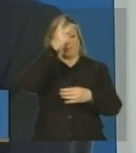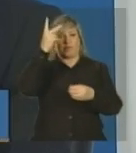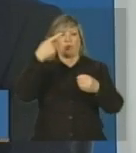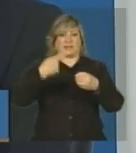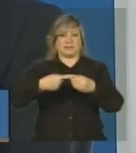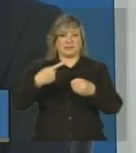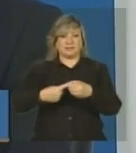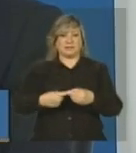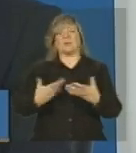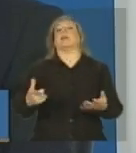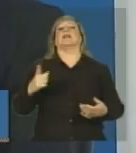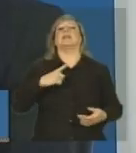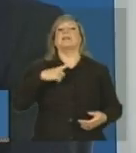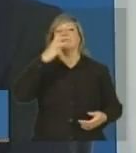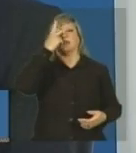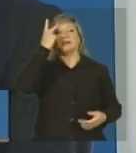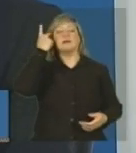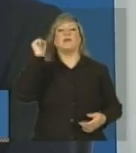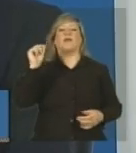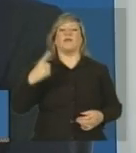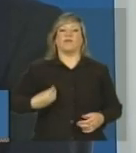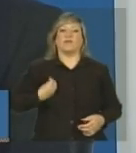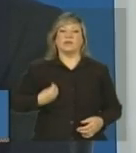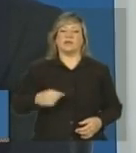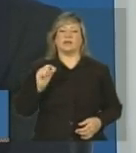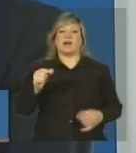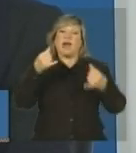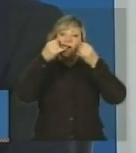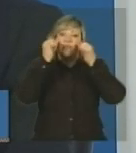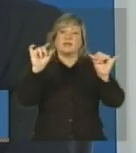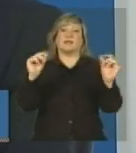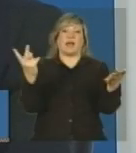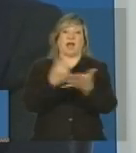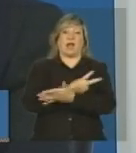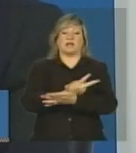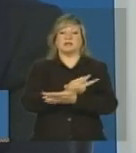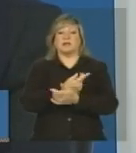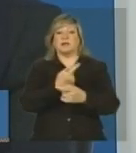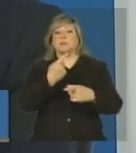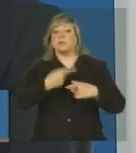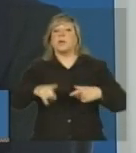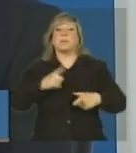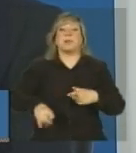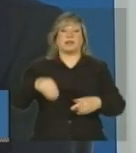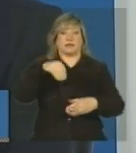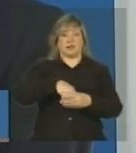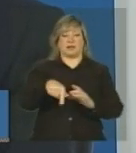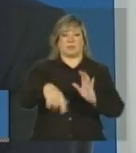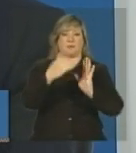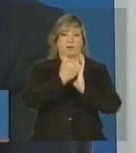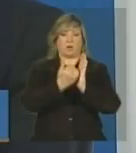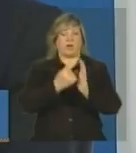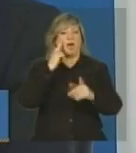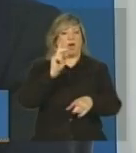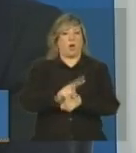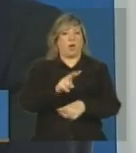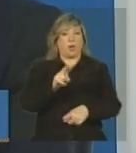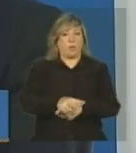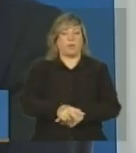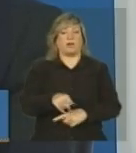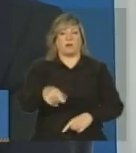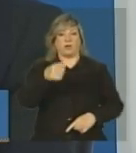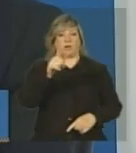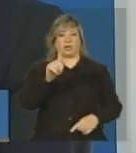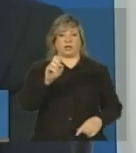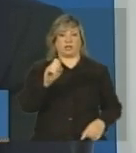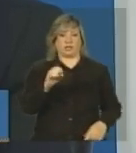tem a função de evitar que haja irregularidades no programa, acompanhar a atuação do gestor